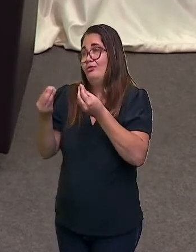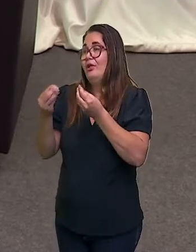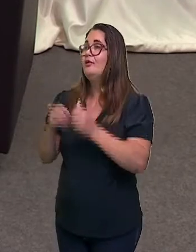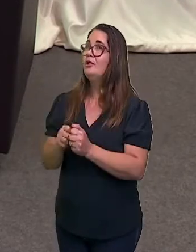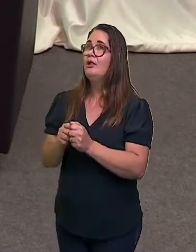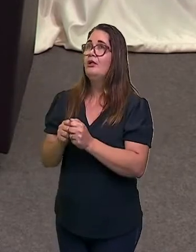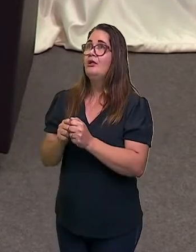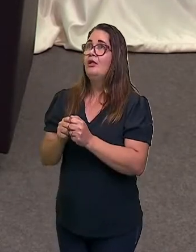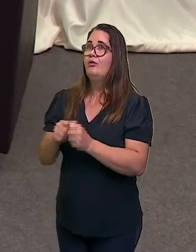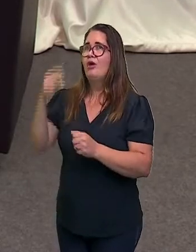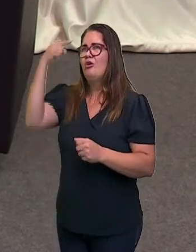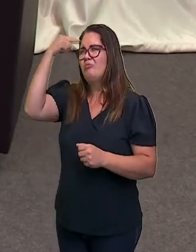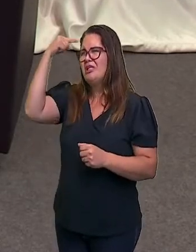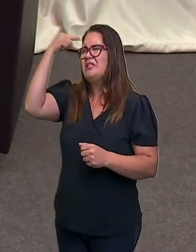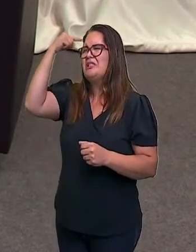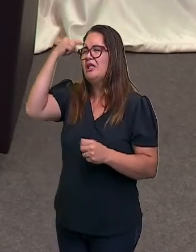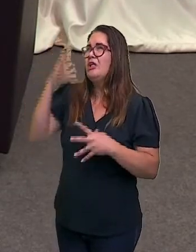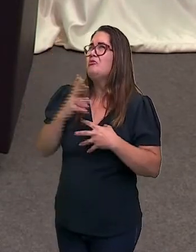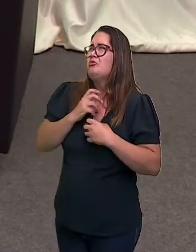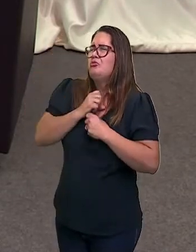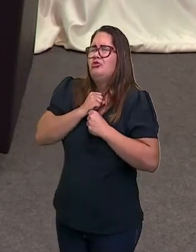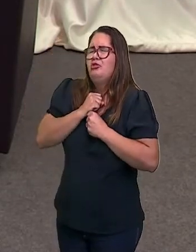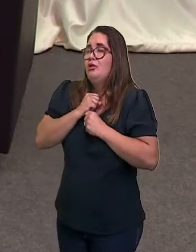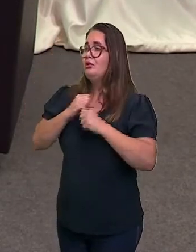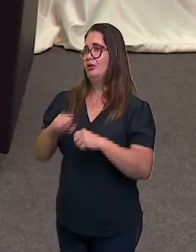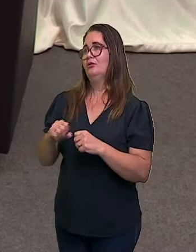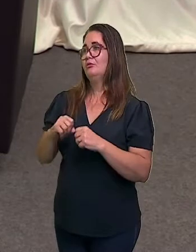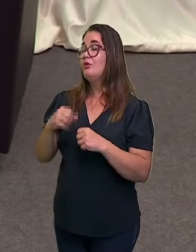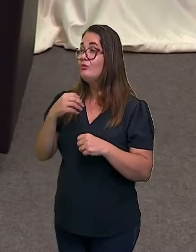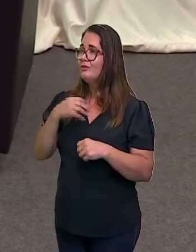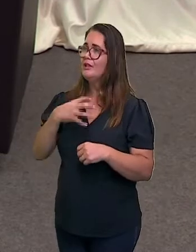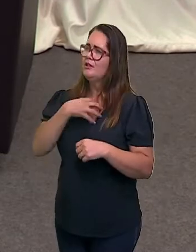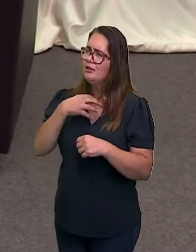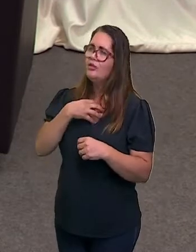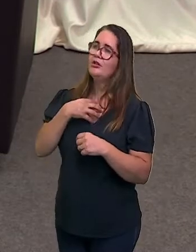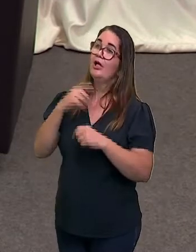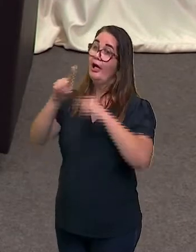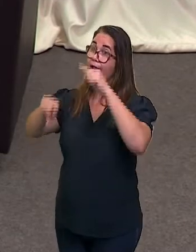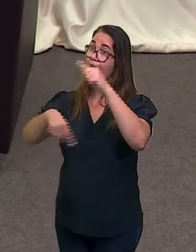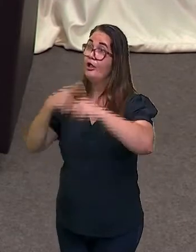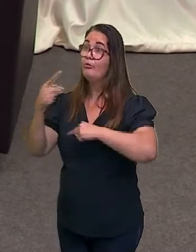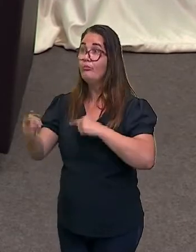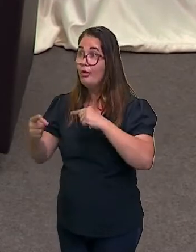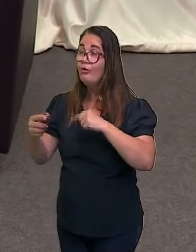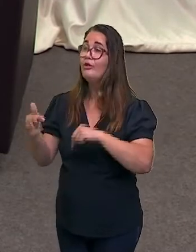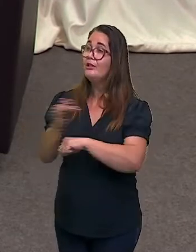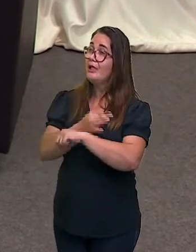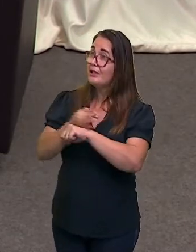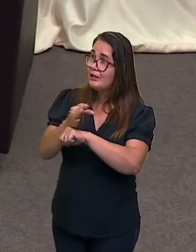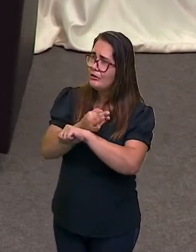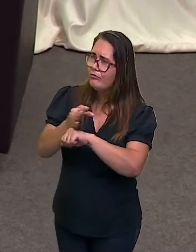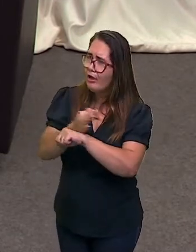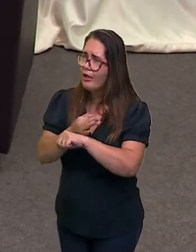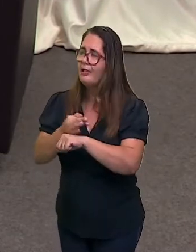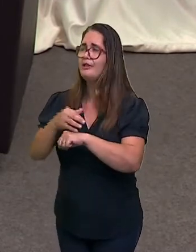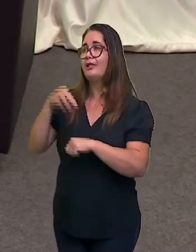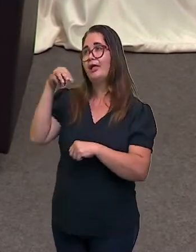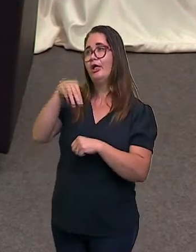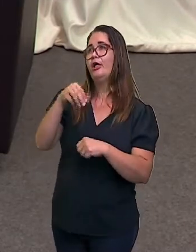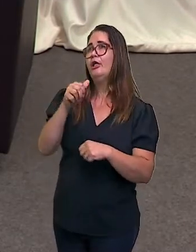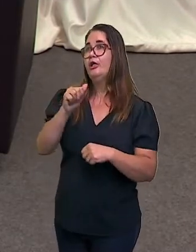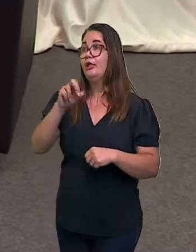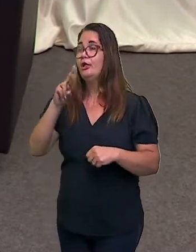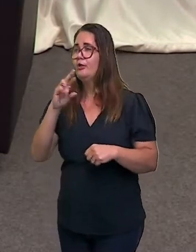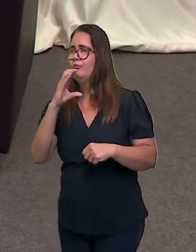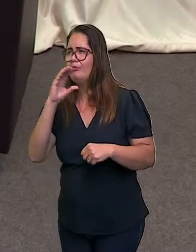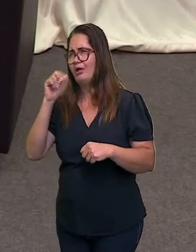Foi entediante, sim, quando veio as férias antecipadas, a partir do dia 18 de março,